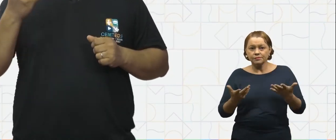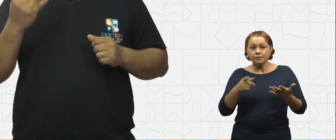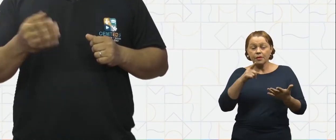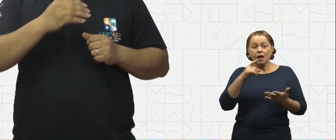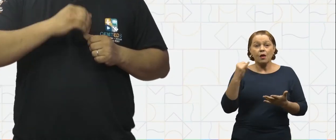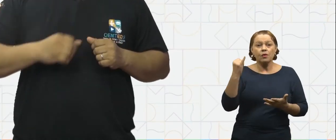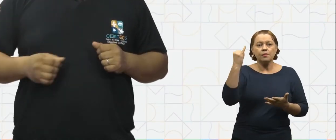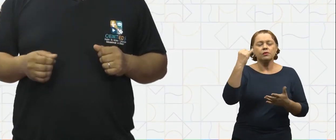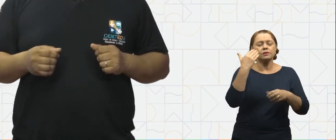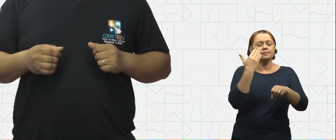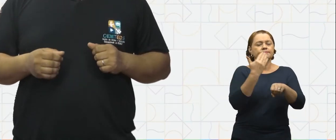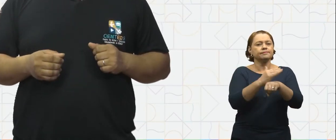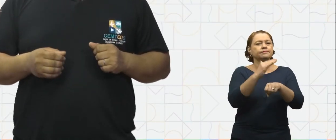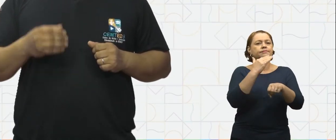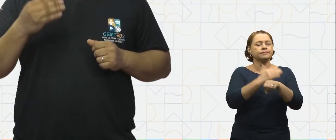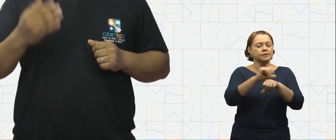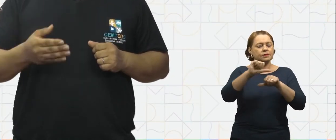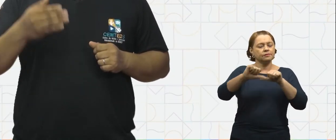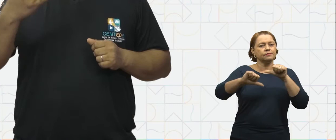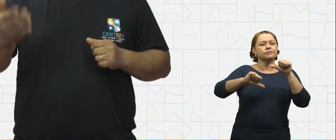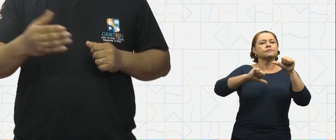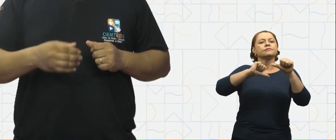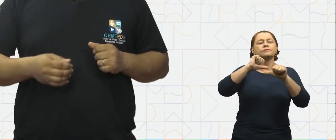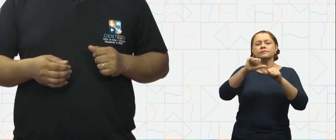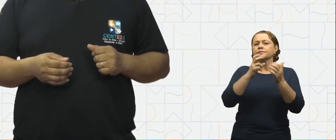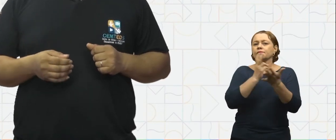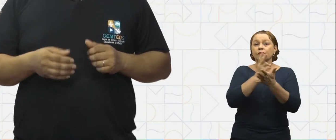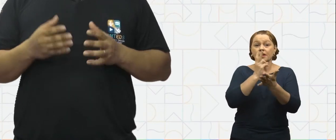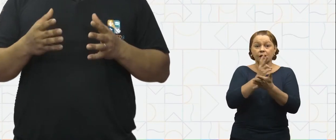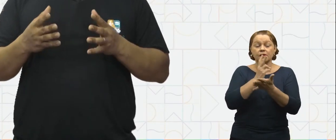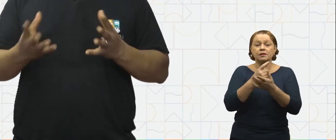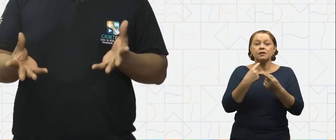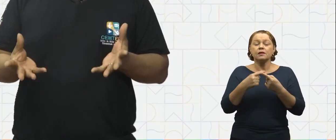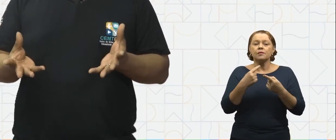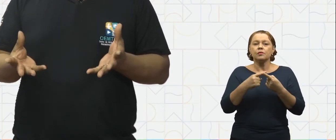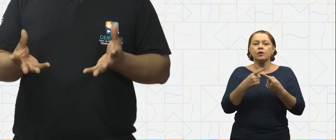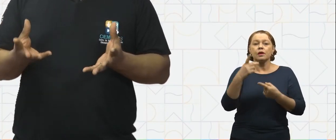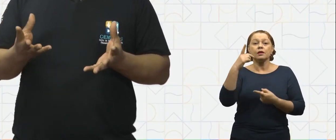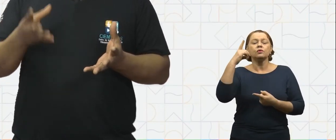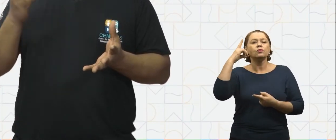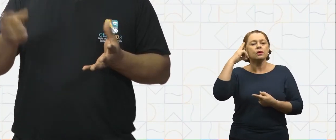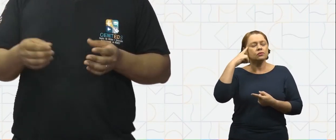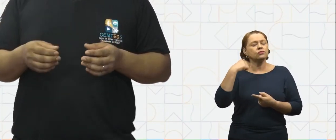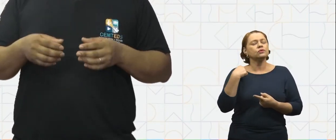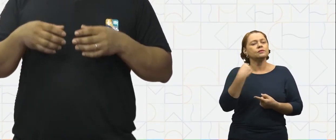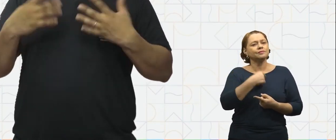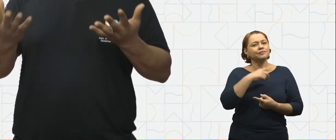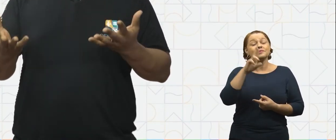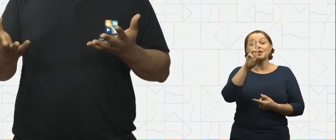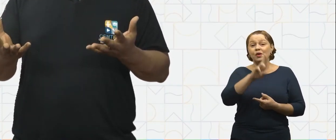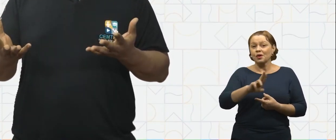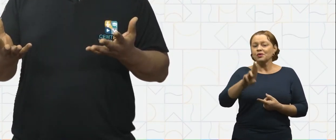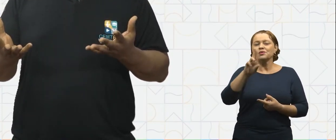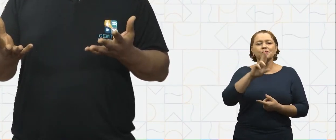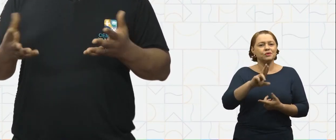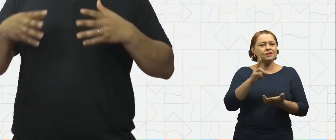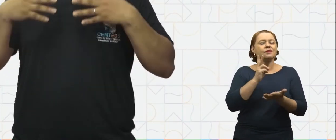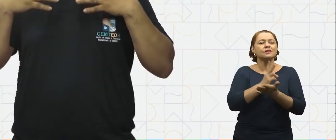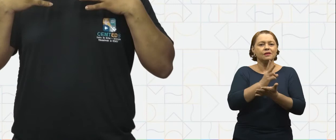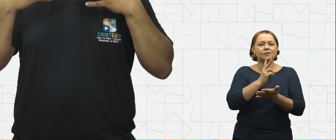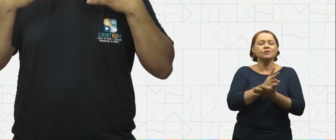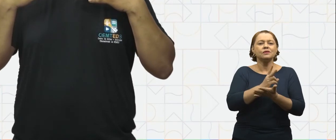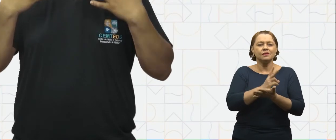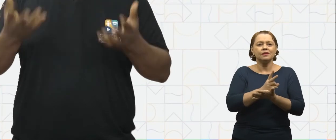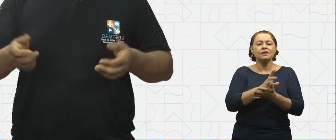você exercite essas conversões de massa diariamente, pois durante o dia nós usamos tanto isso que